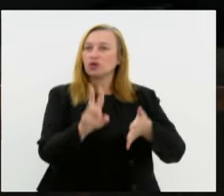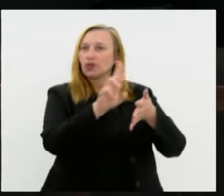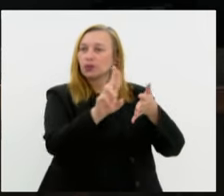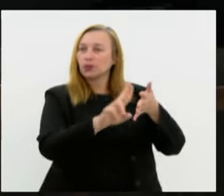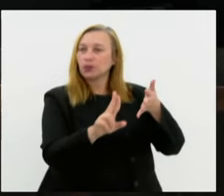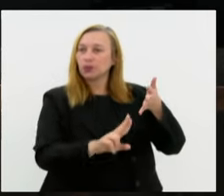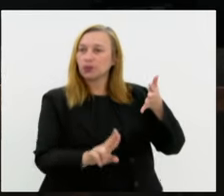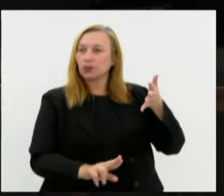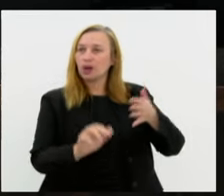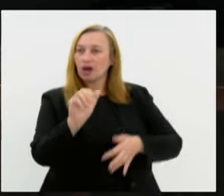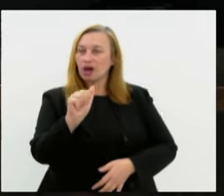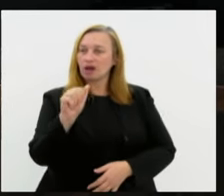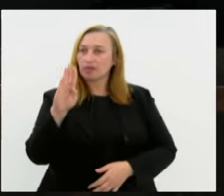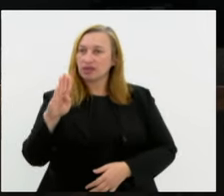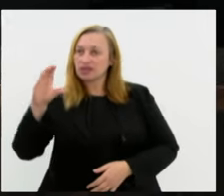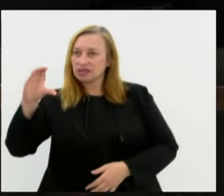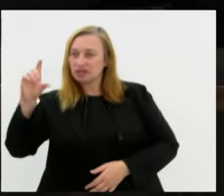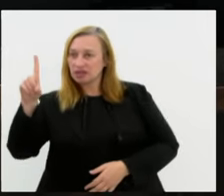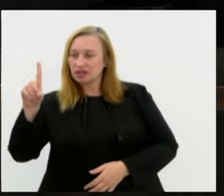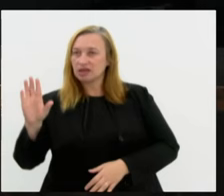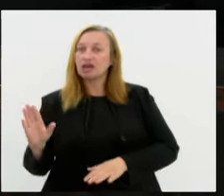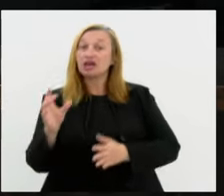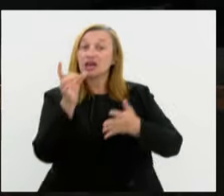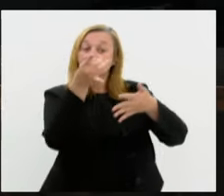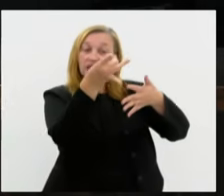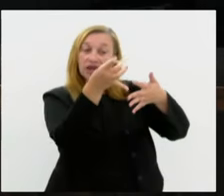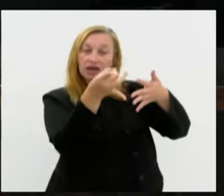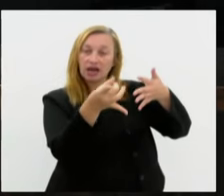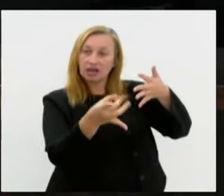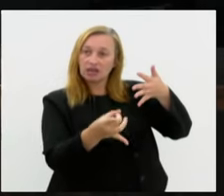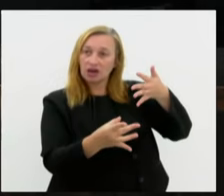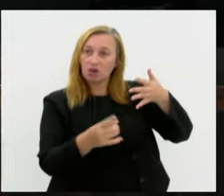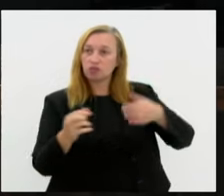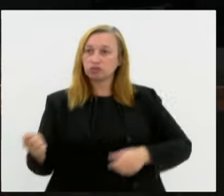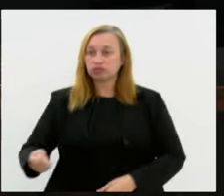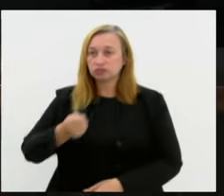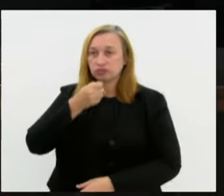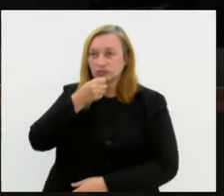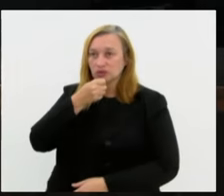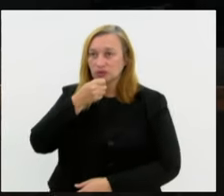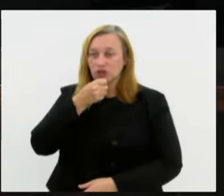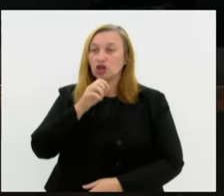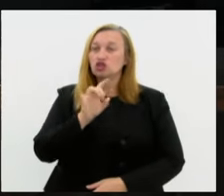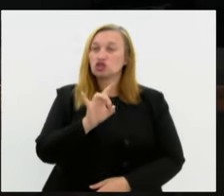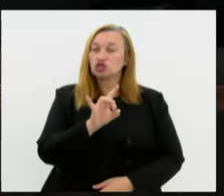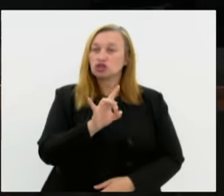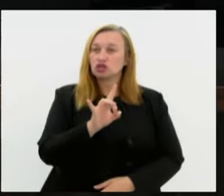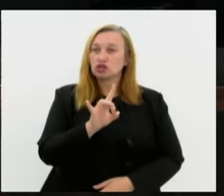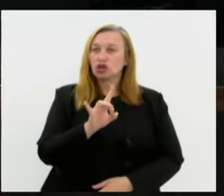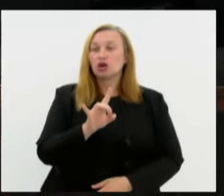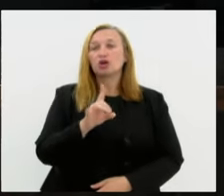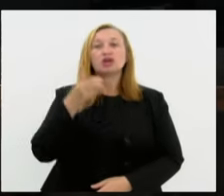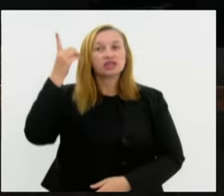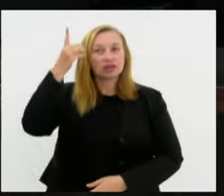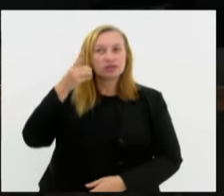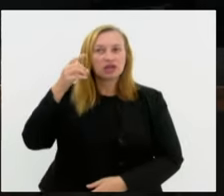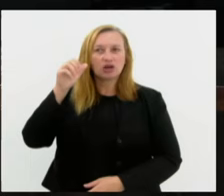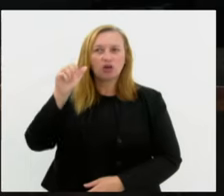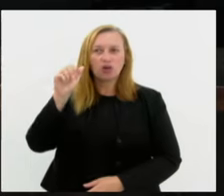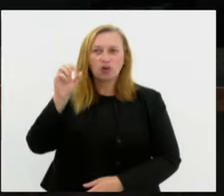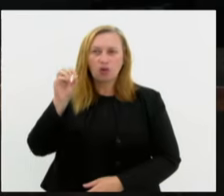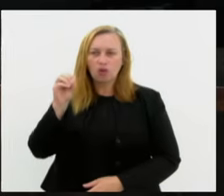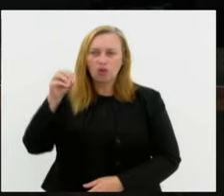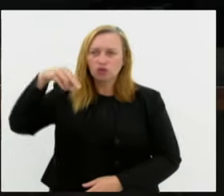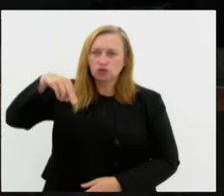alfabética. E, por favor, cada um ao microfone, exceto o deputado Otoni de Paula Pai,